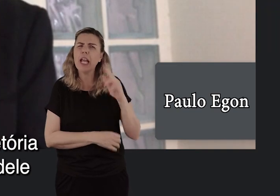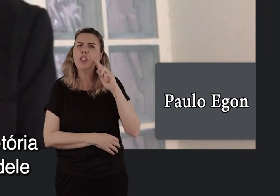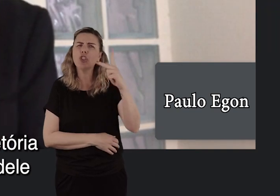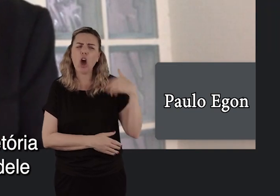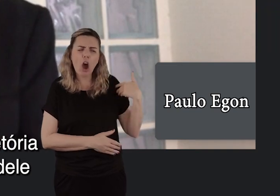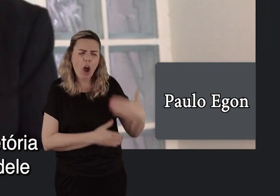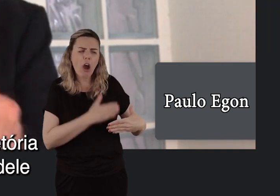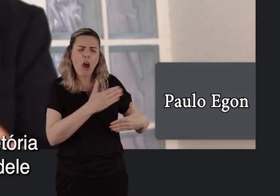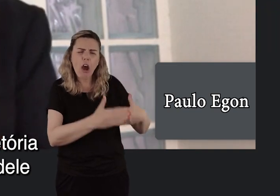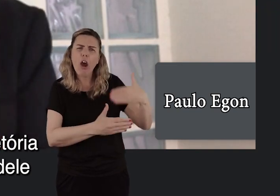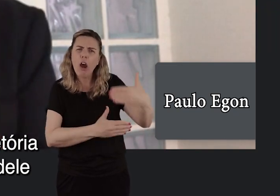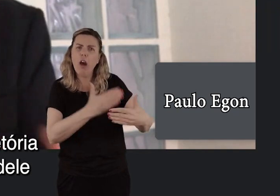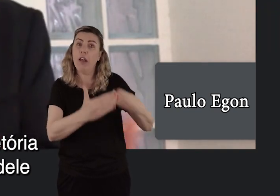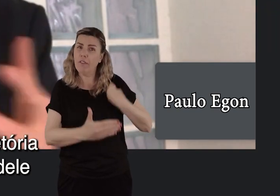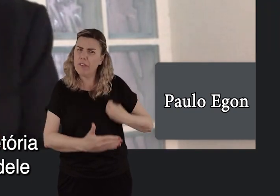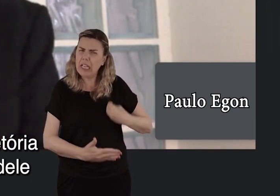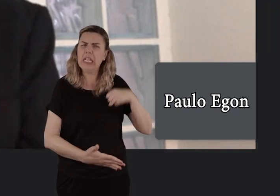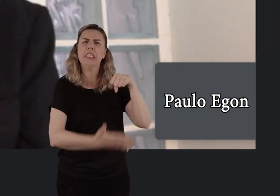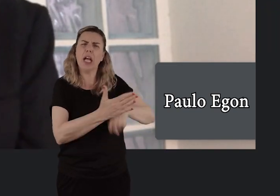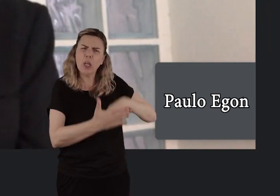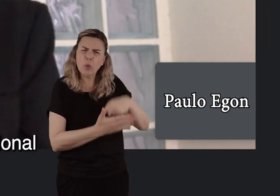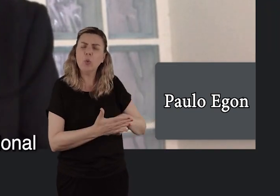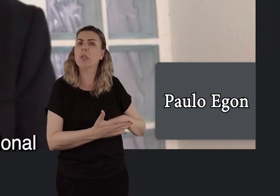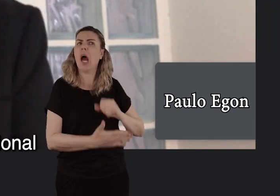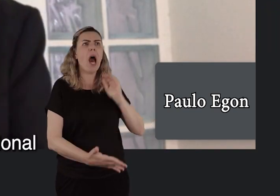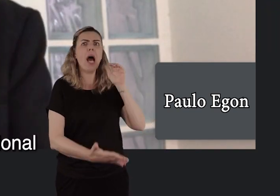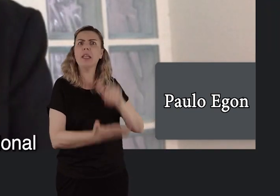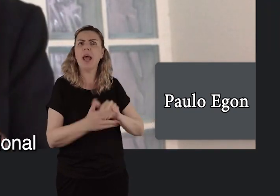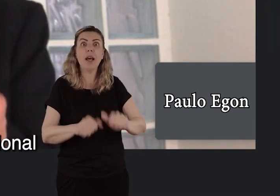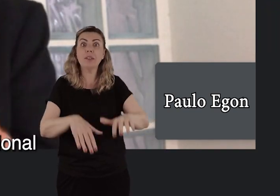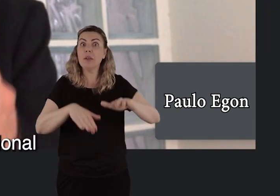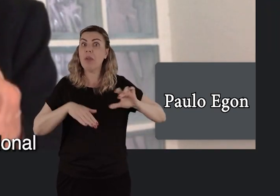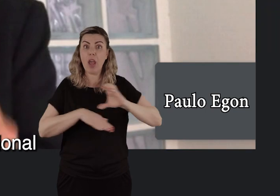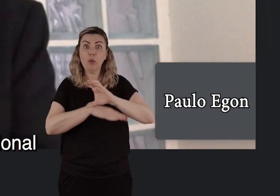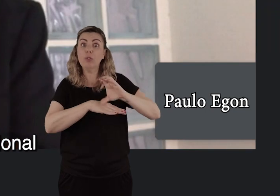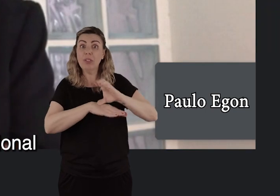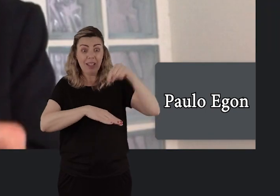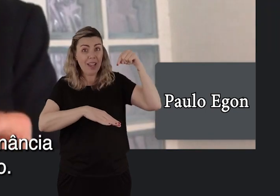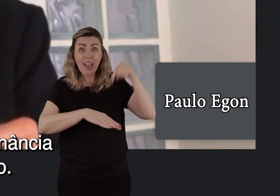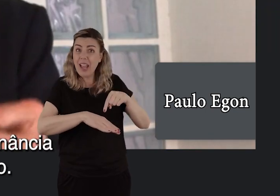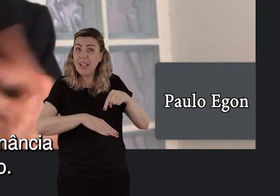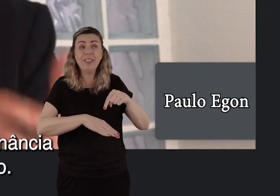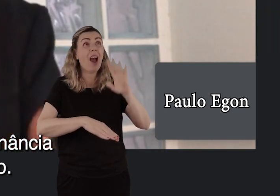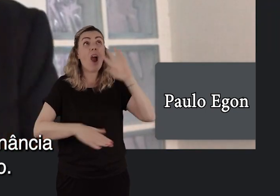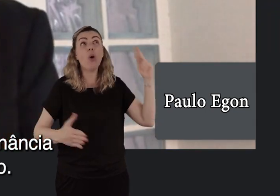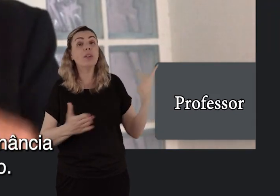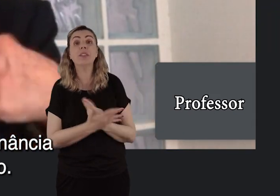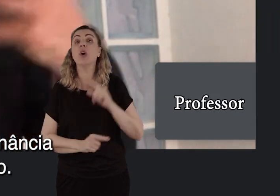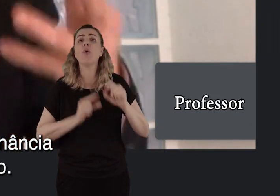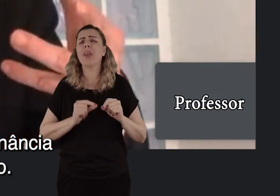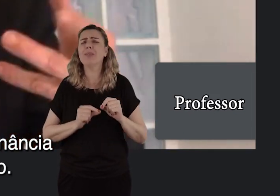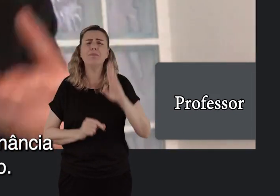trajetória Professor. da vida dele, da luta dele, até a Assembleia Nacional Constituinte, onde aconteceu